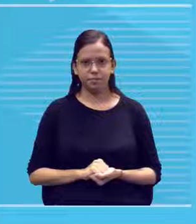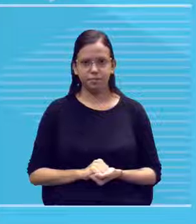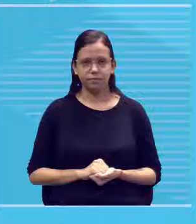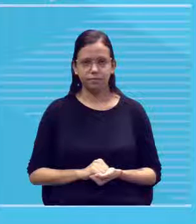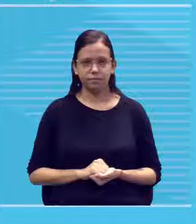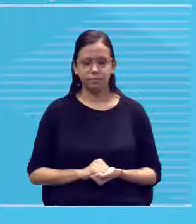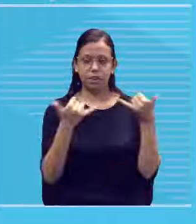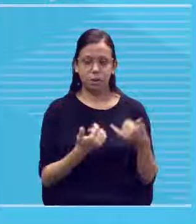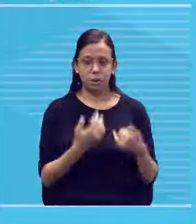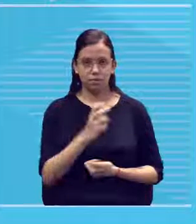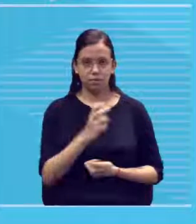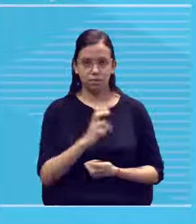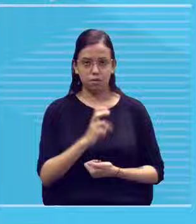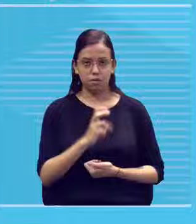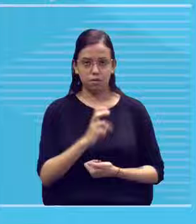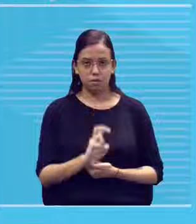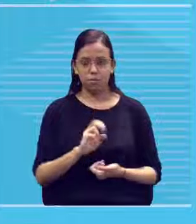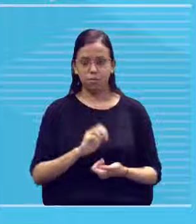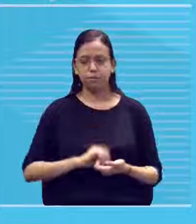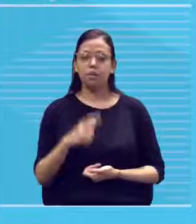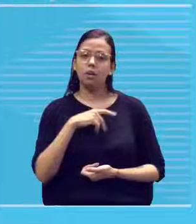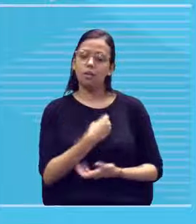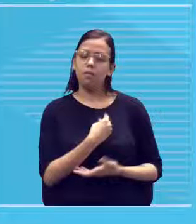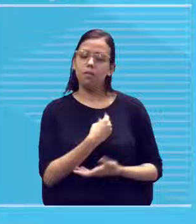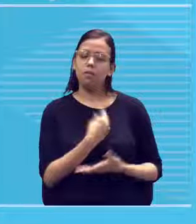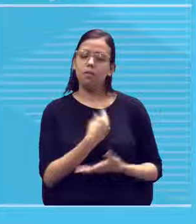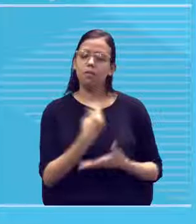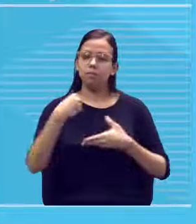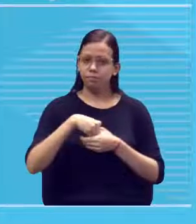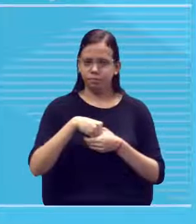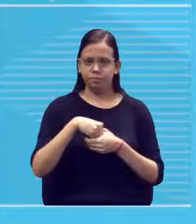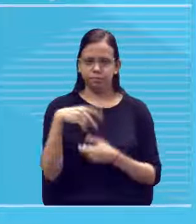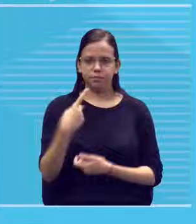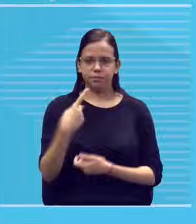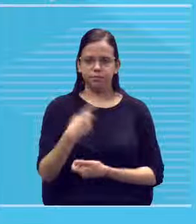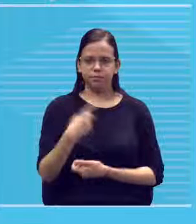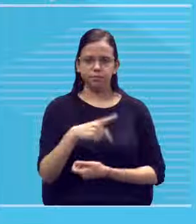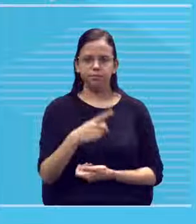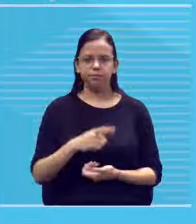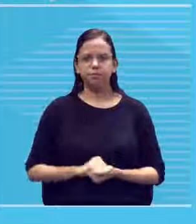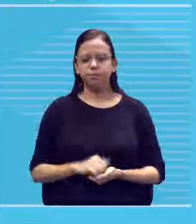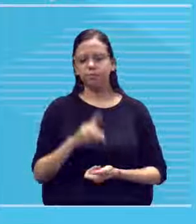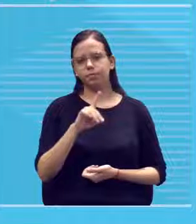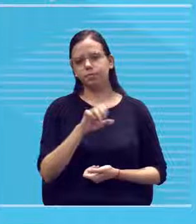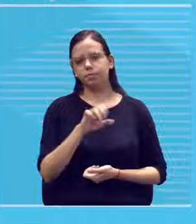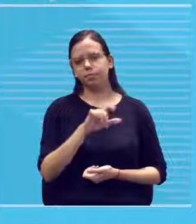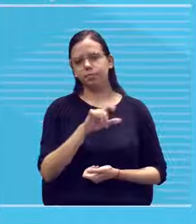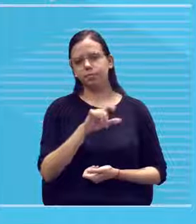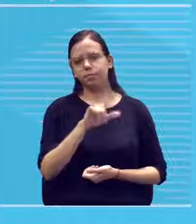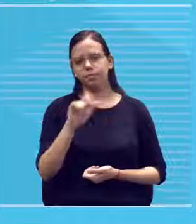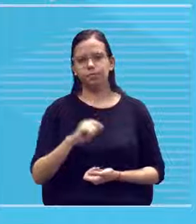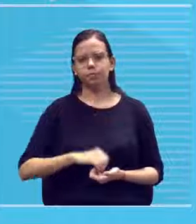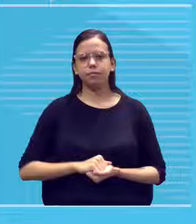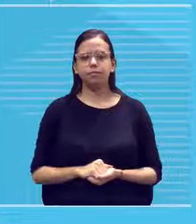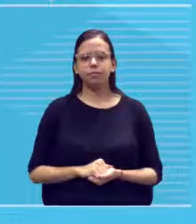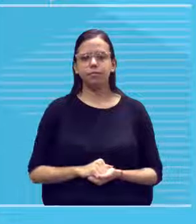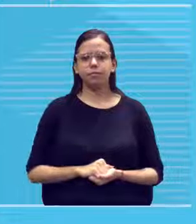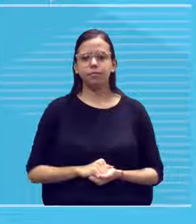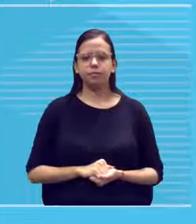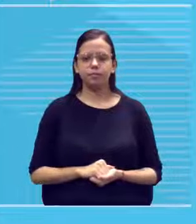versos 4 e 5 a uma vida dentro dela o dela dela